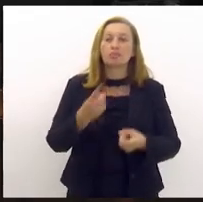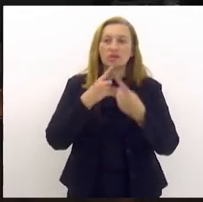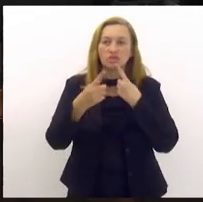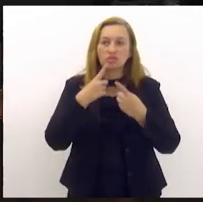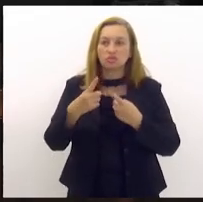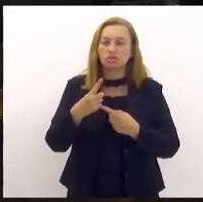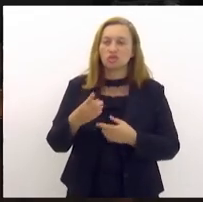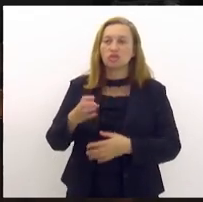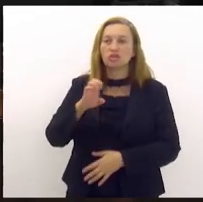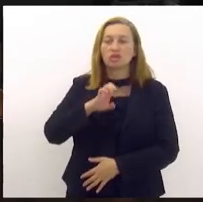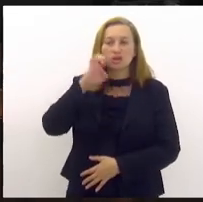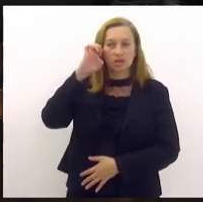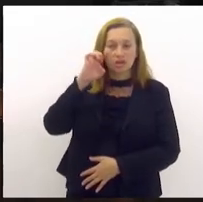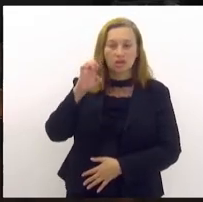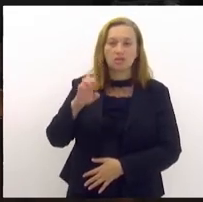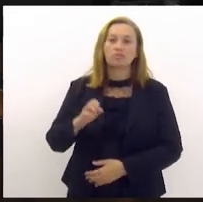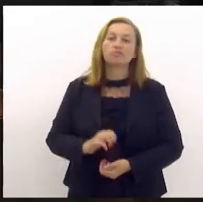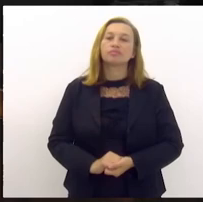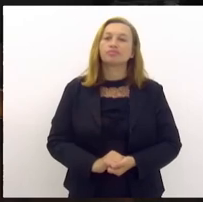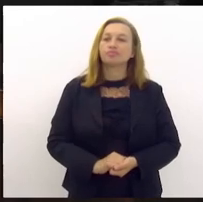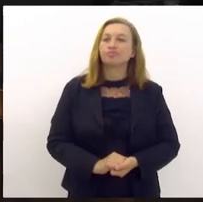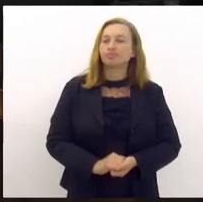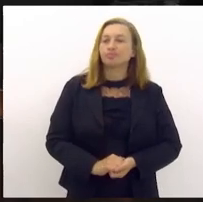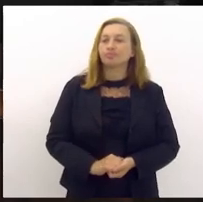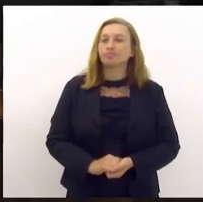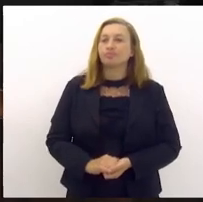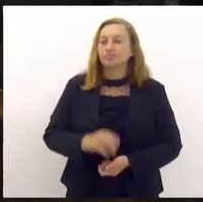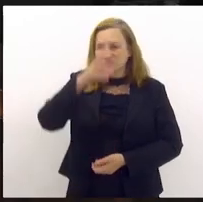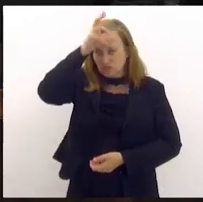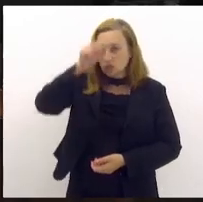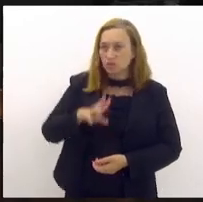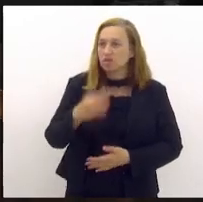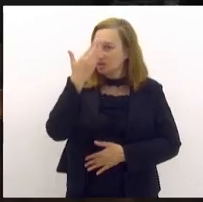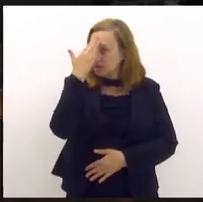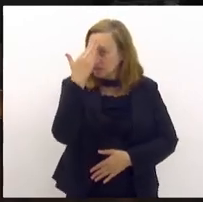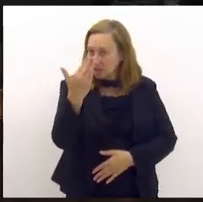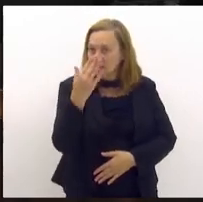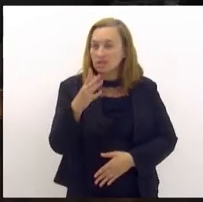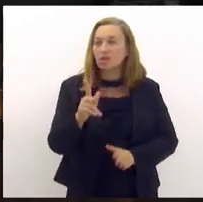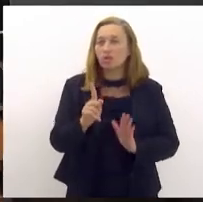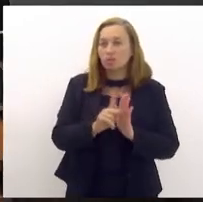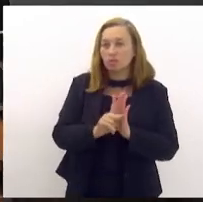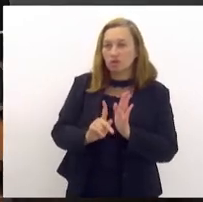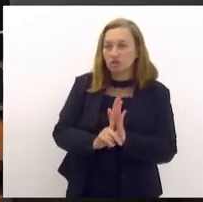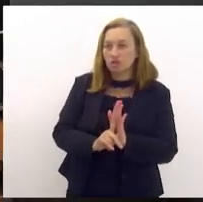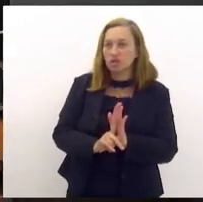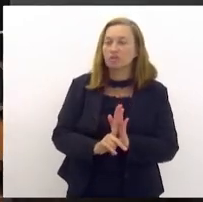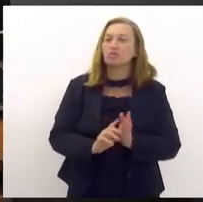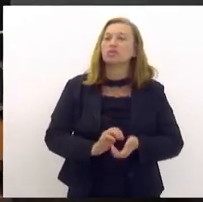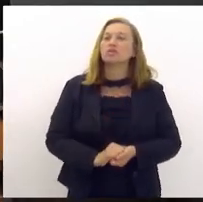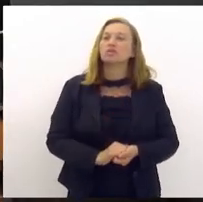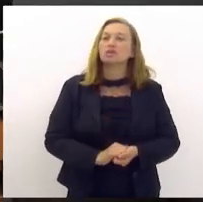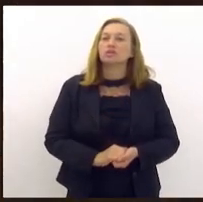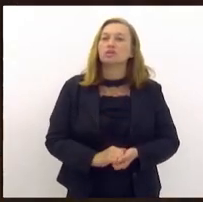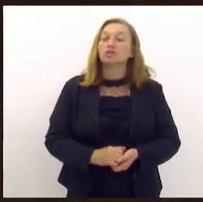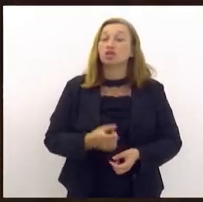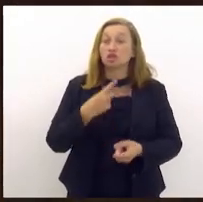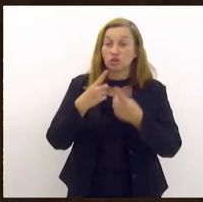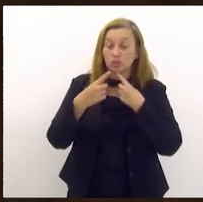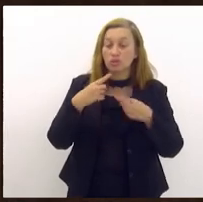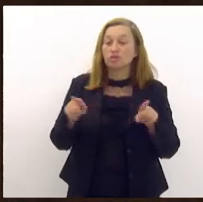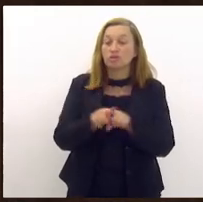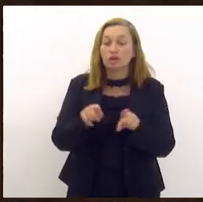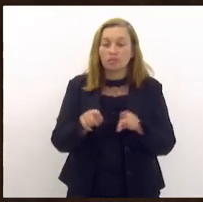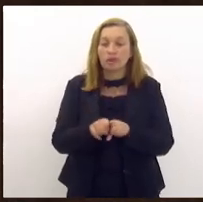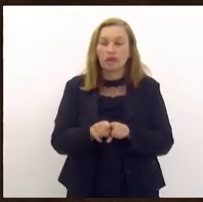a autora do projeto, deputada Élica Takimoto. Tia Ju, eu queria agradecer o projeto estar aqui, né, em discussão também, para a